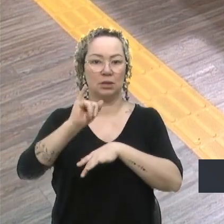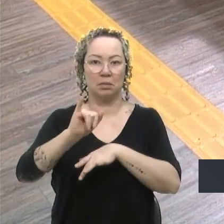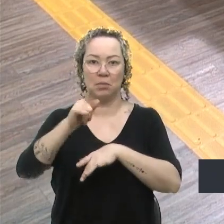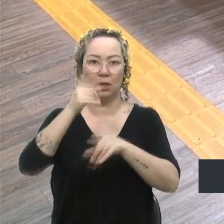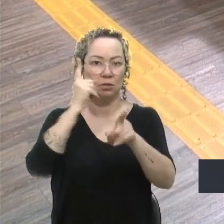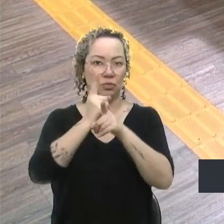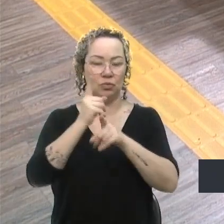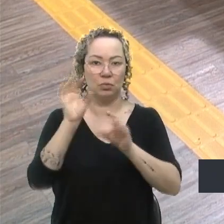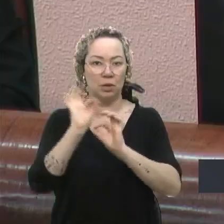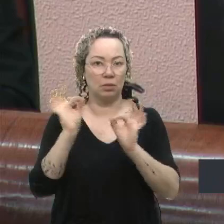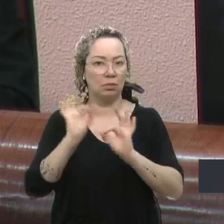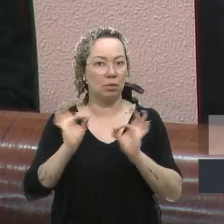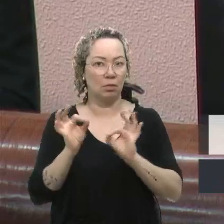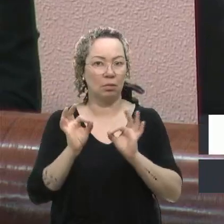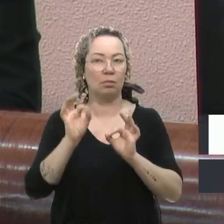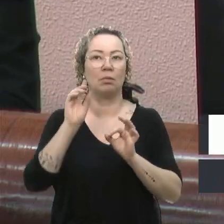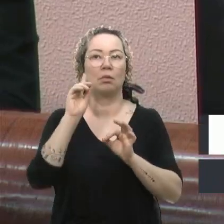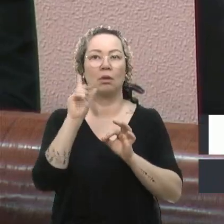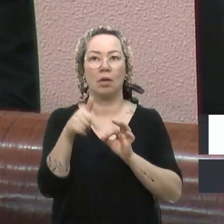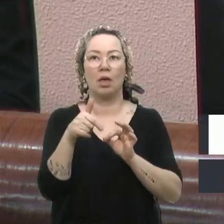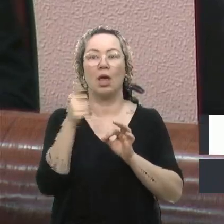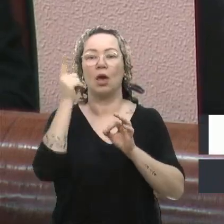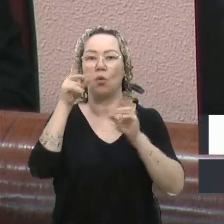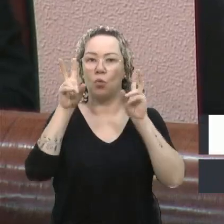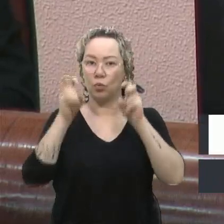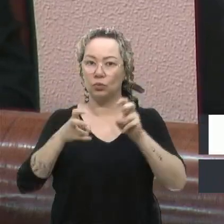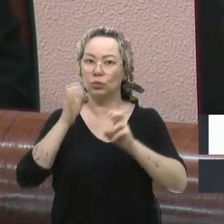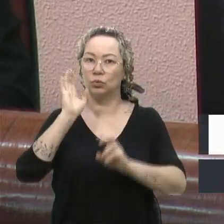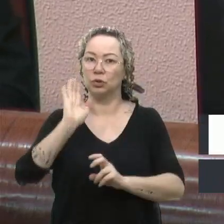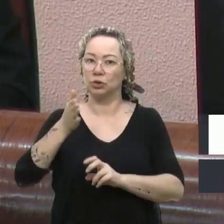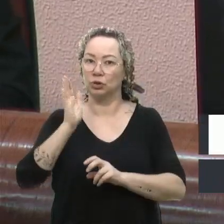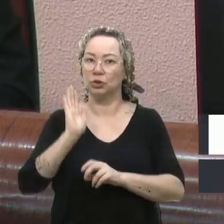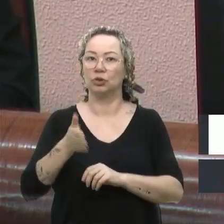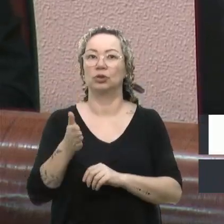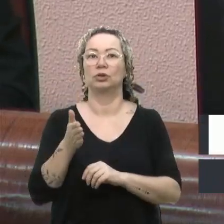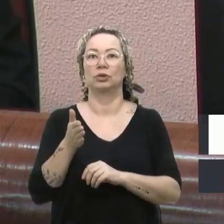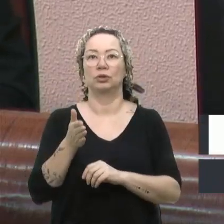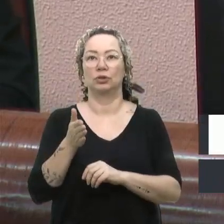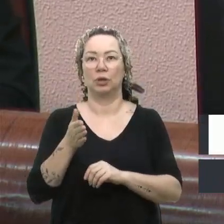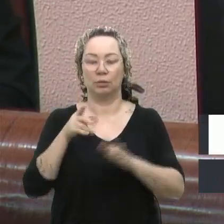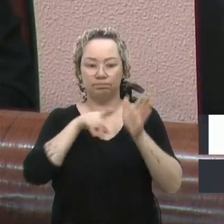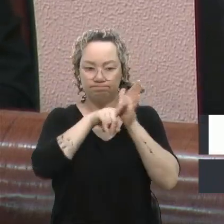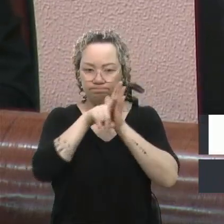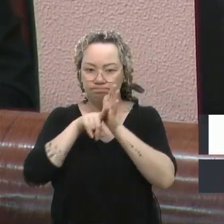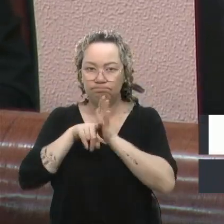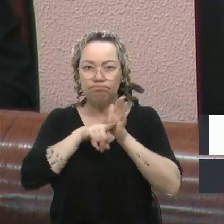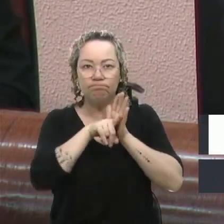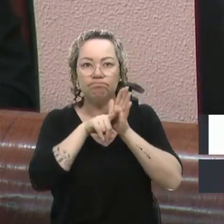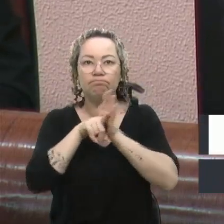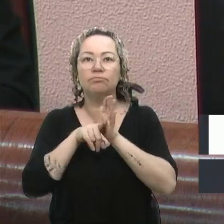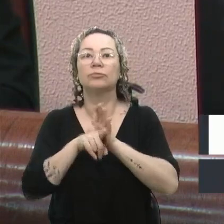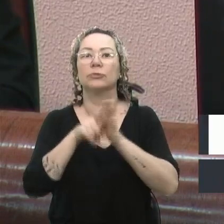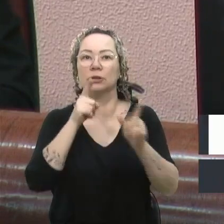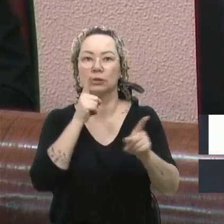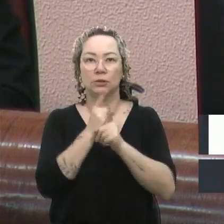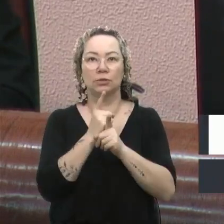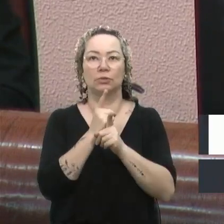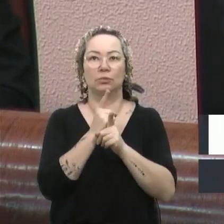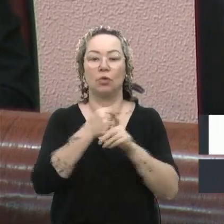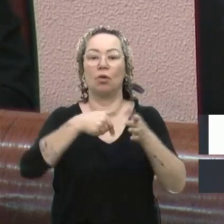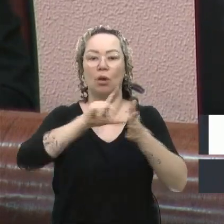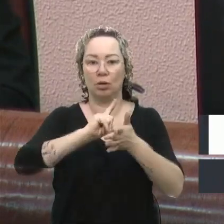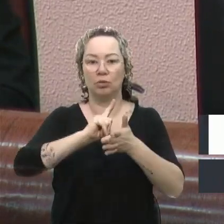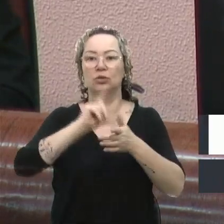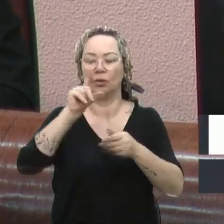descobrindo. É uma questão que já está sendo apurada e foi descoberta. E está sendo